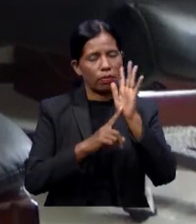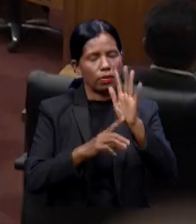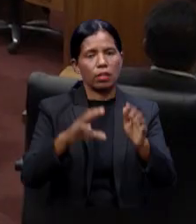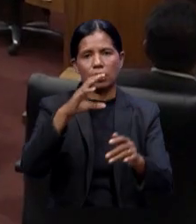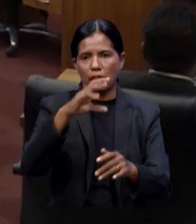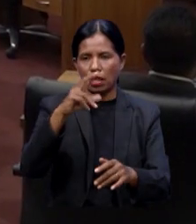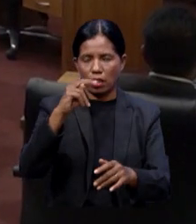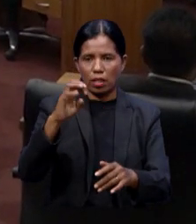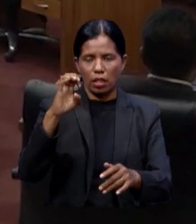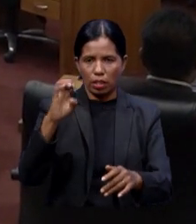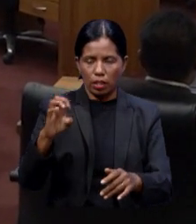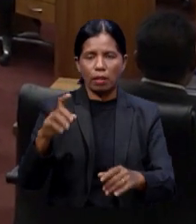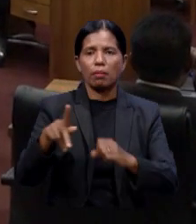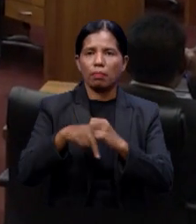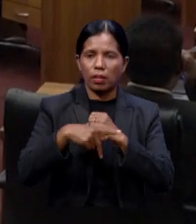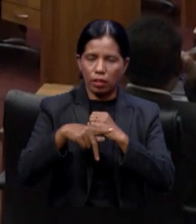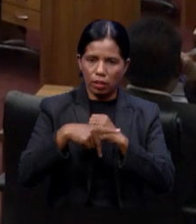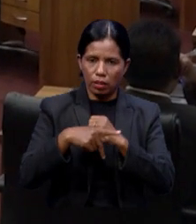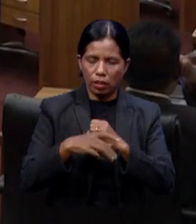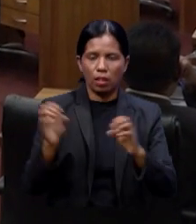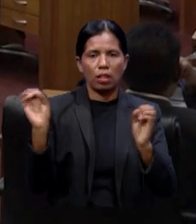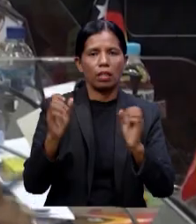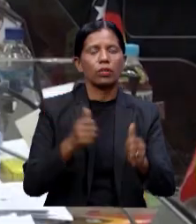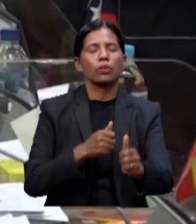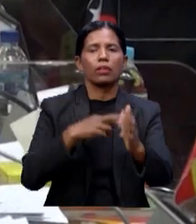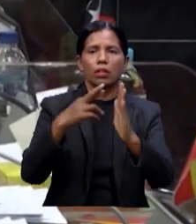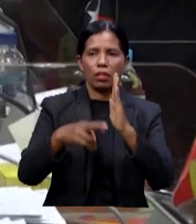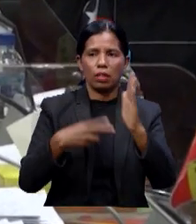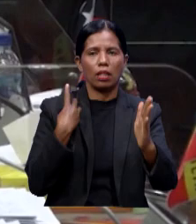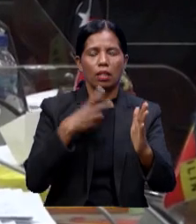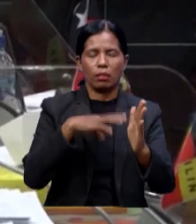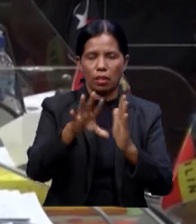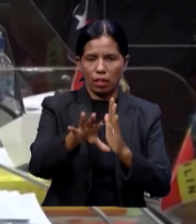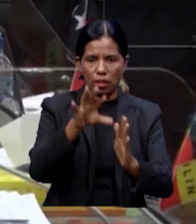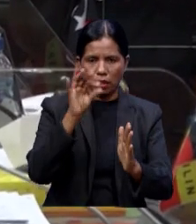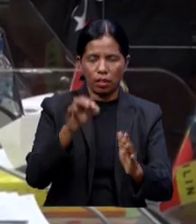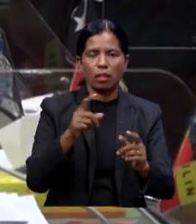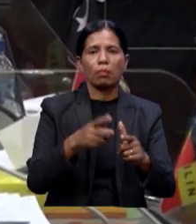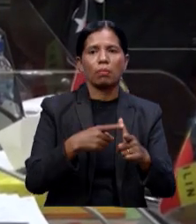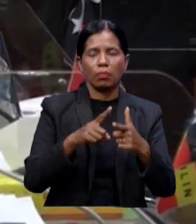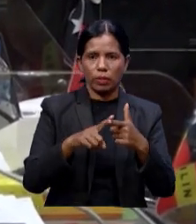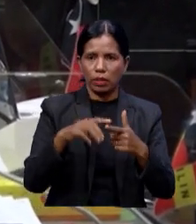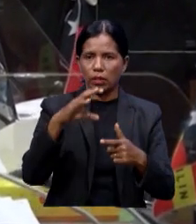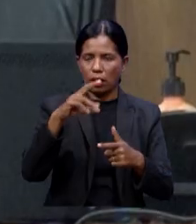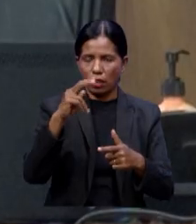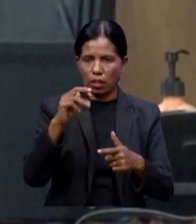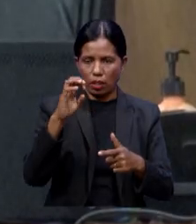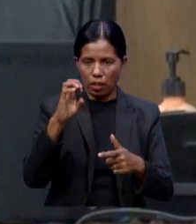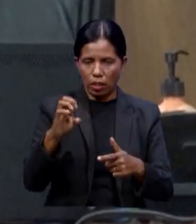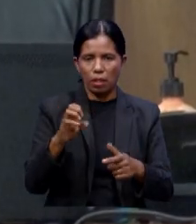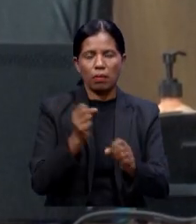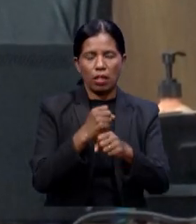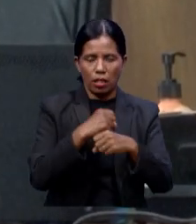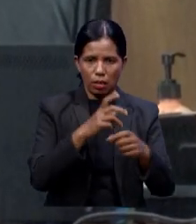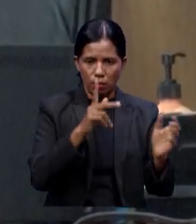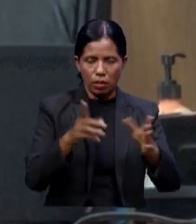kata partido de nema ka ni la tuir regras ami detecta de ne hide nema ko in CNE bele halo proceso CNE